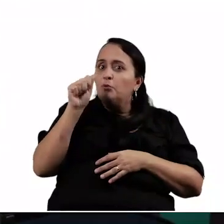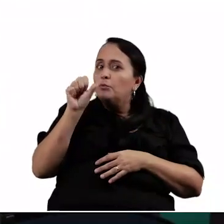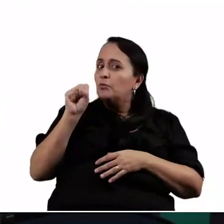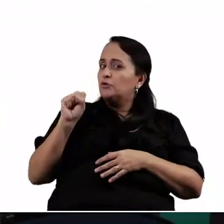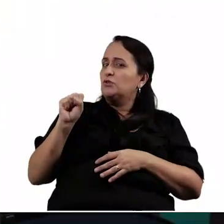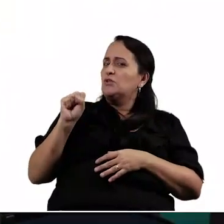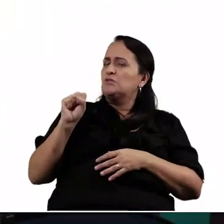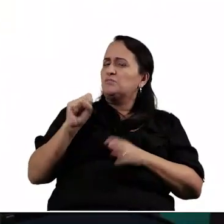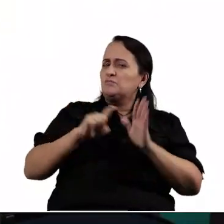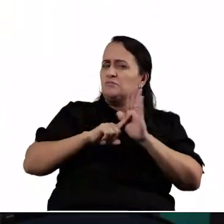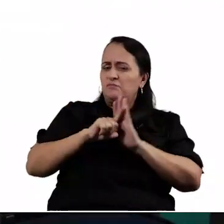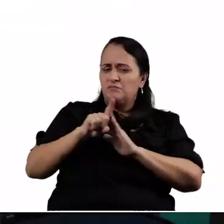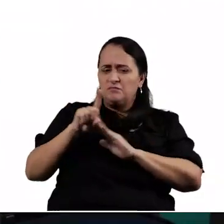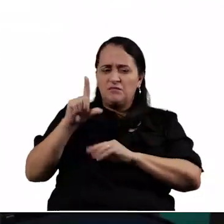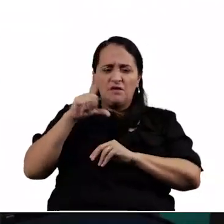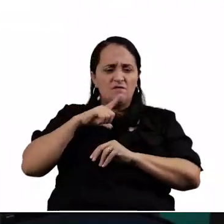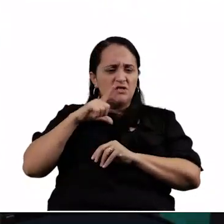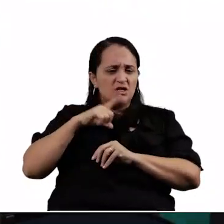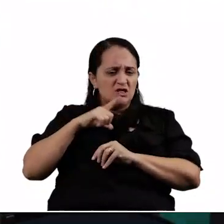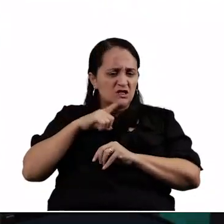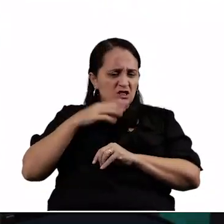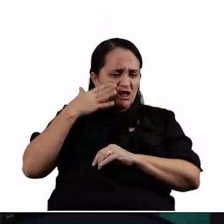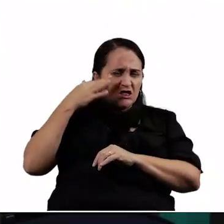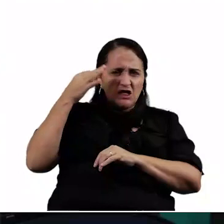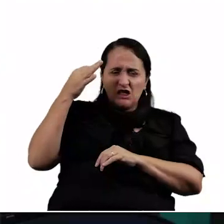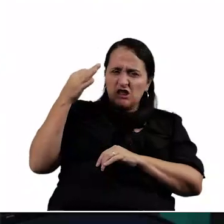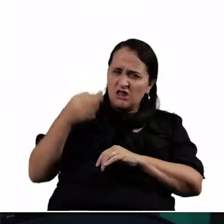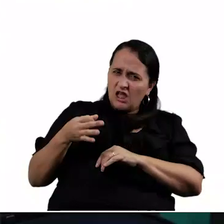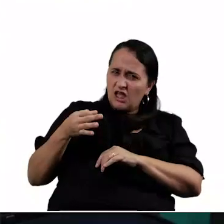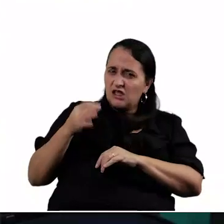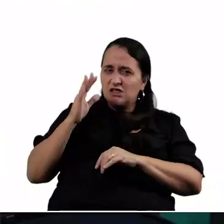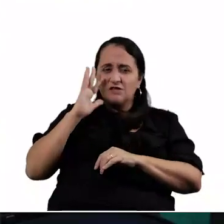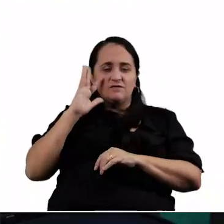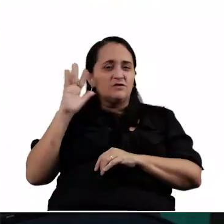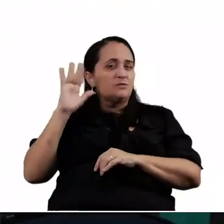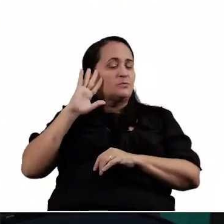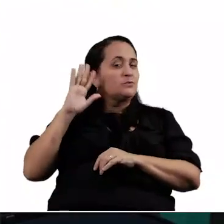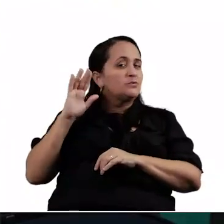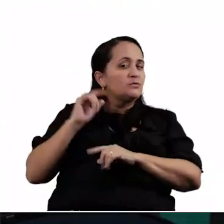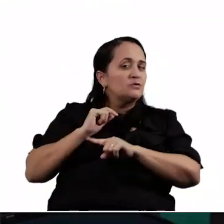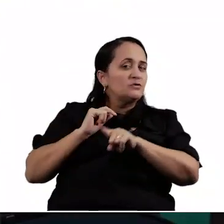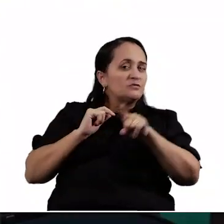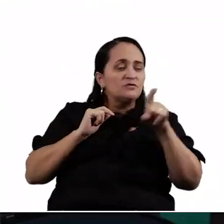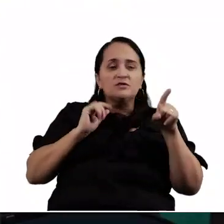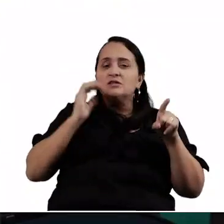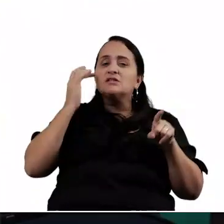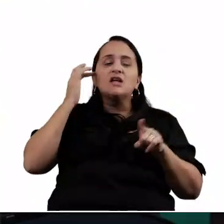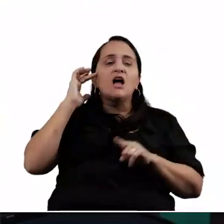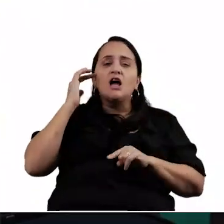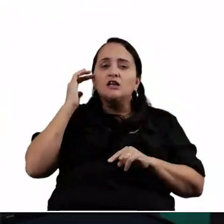ela perguntou Você tem certeza que foi só um sonho vocês acham que isso